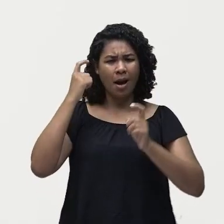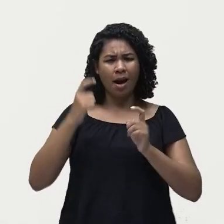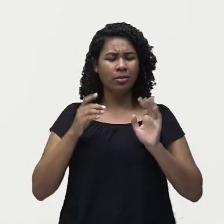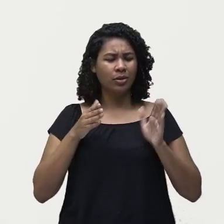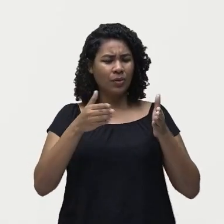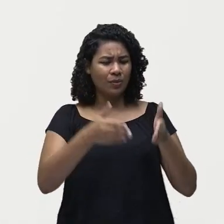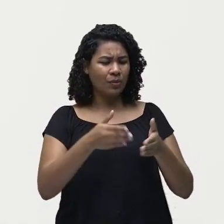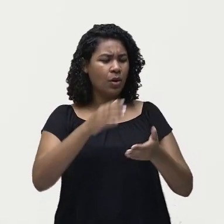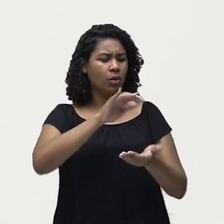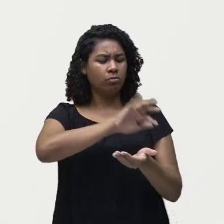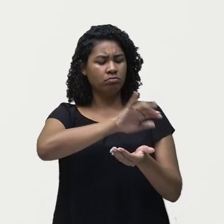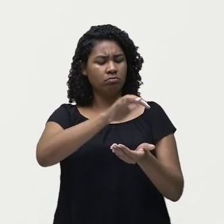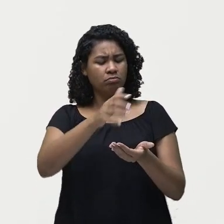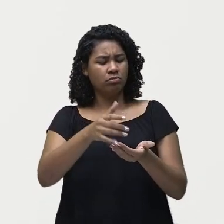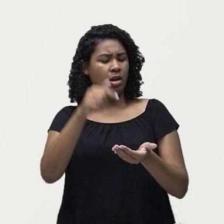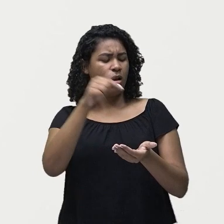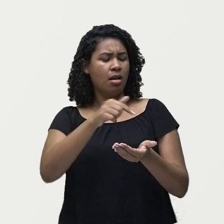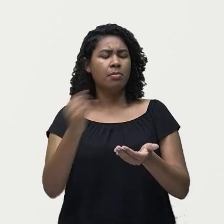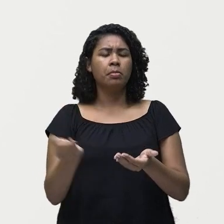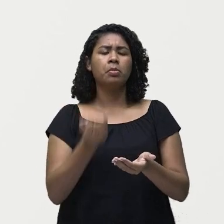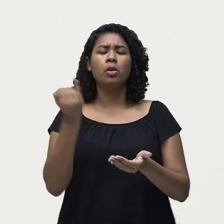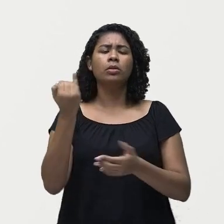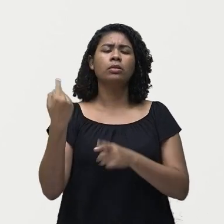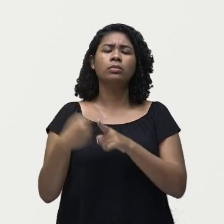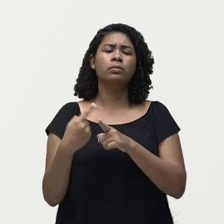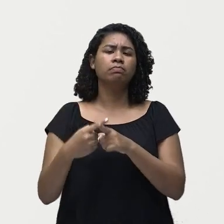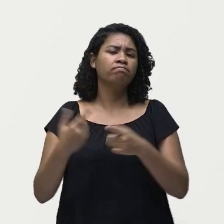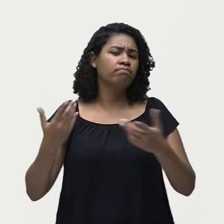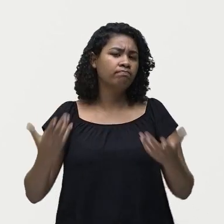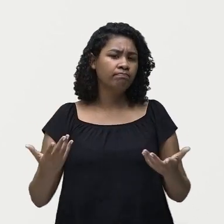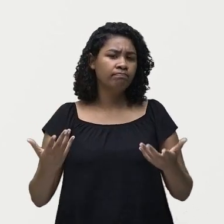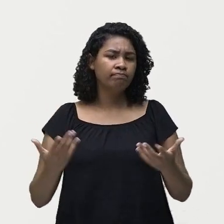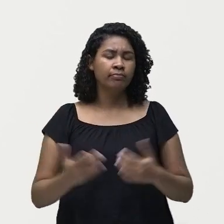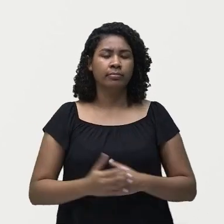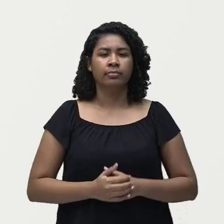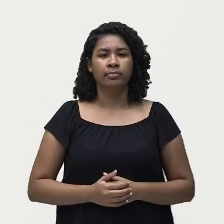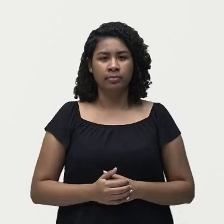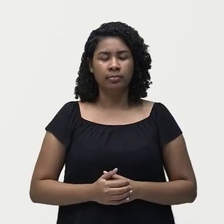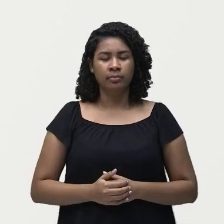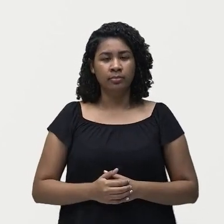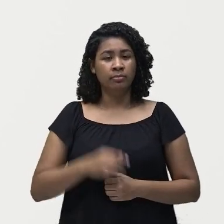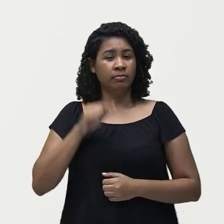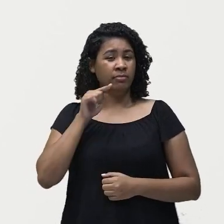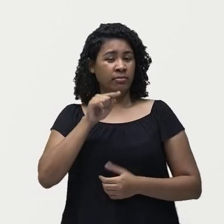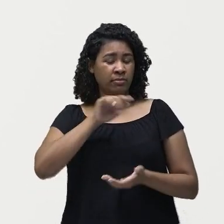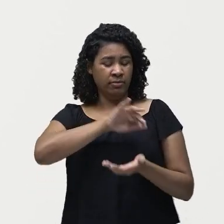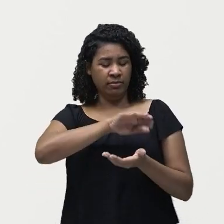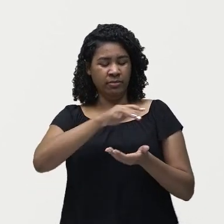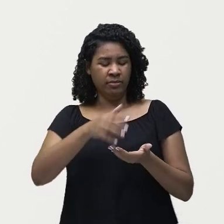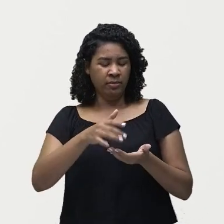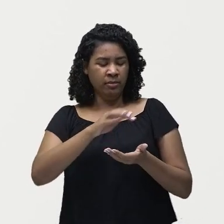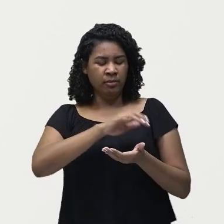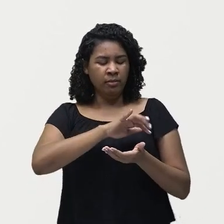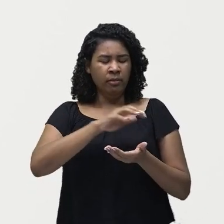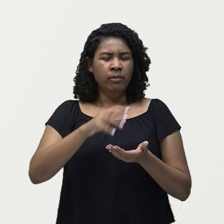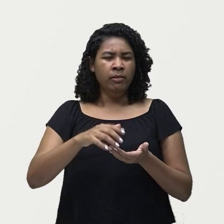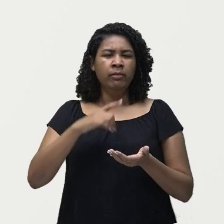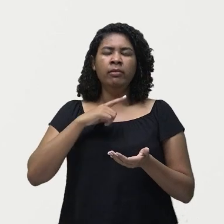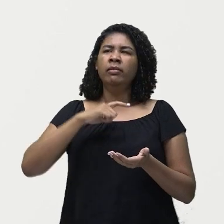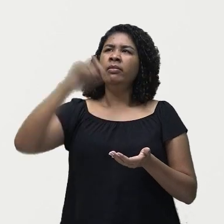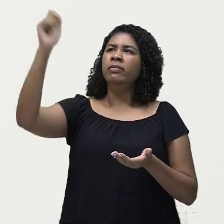ozônio, né? Qual a importância dessa camada de ozônio para o nosso planeta? Ela vai absorver parte da